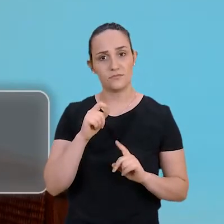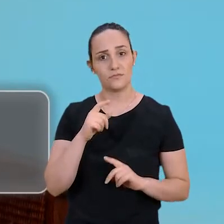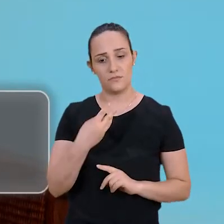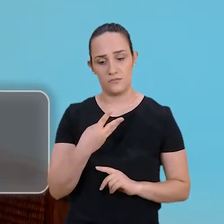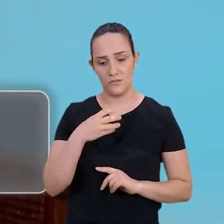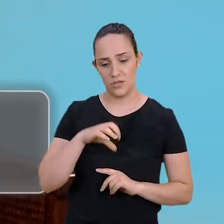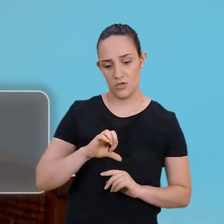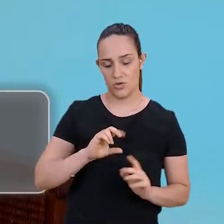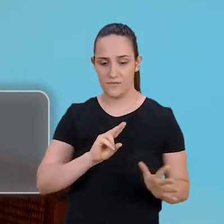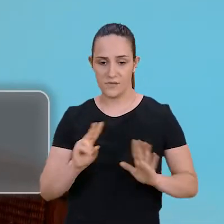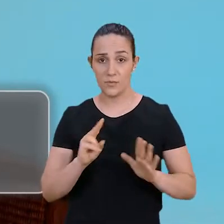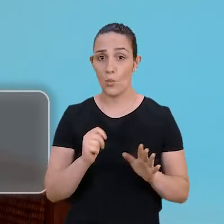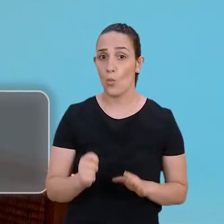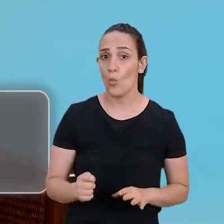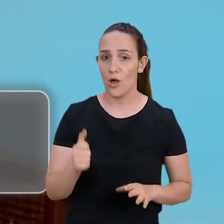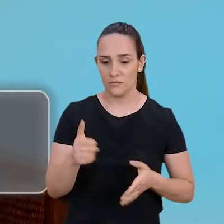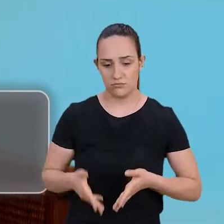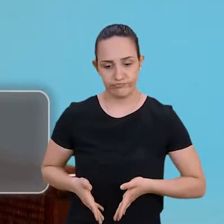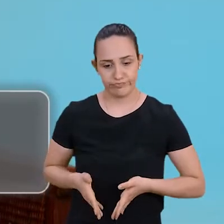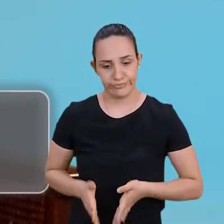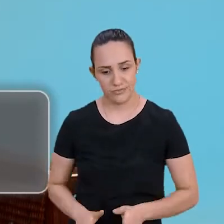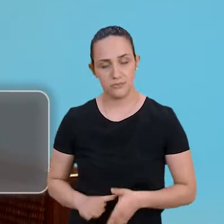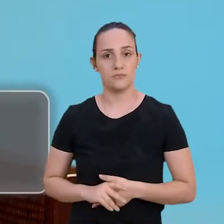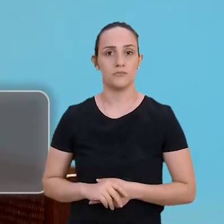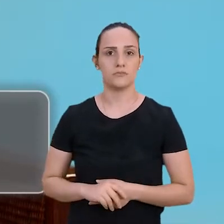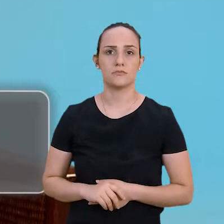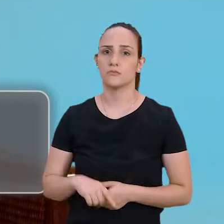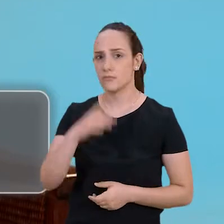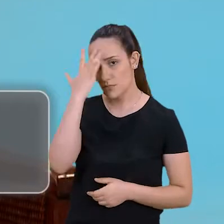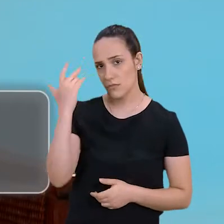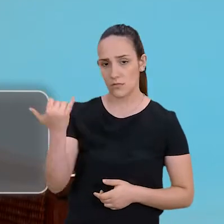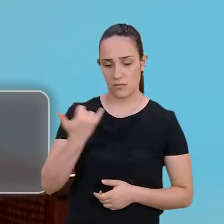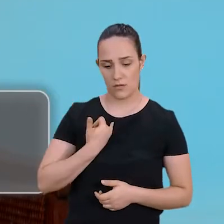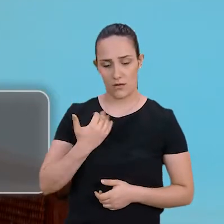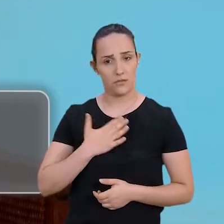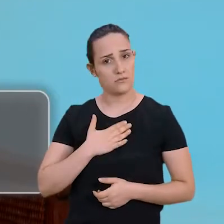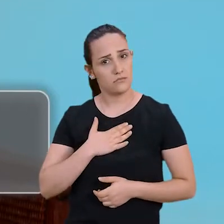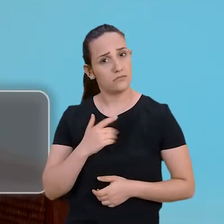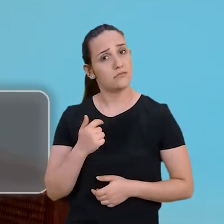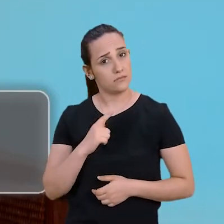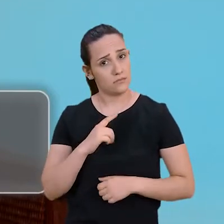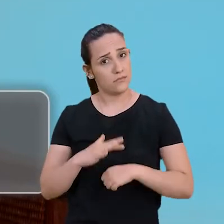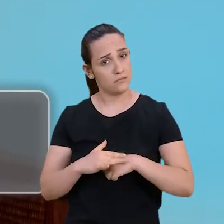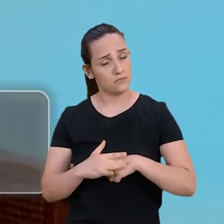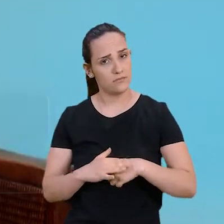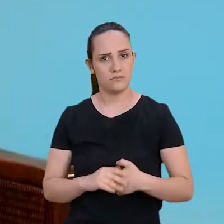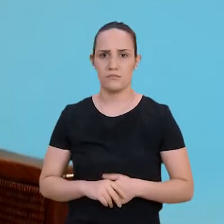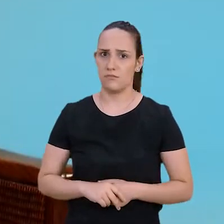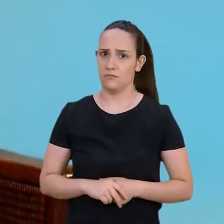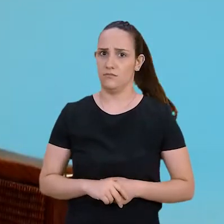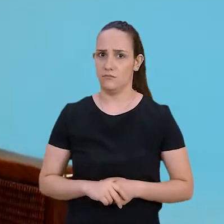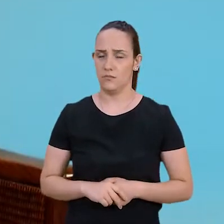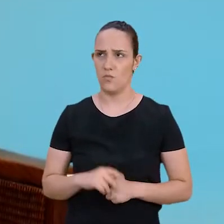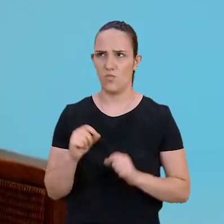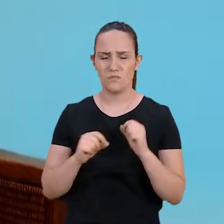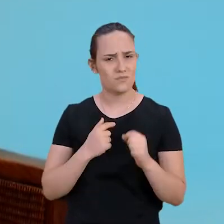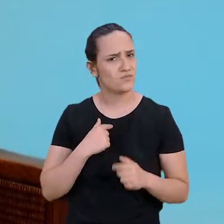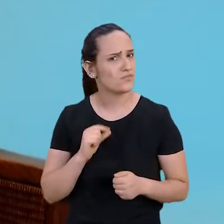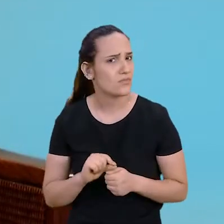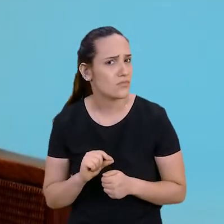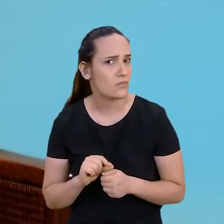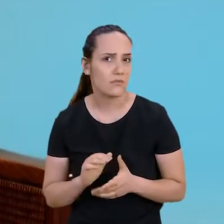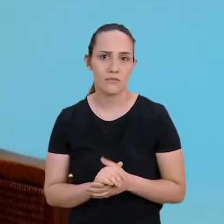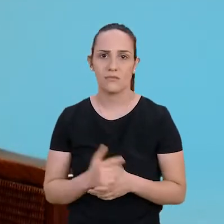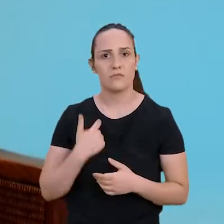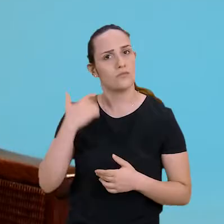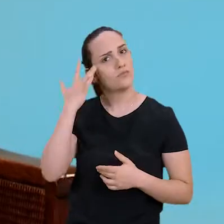ganhar praticamente e de repente veio essa notícia, entendeu? E que nem a gente fala, o que a gente vai fazer? Não